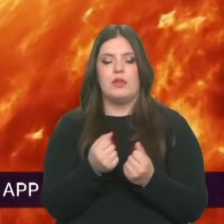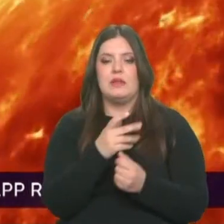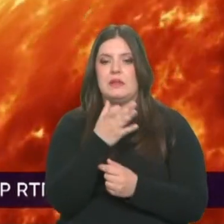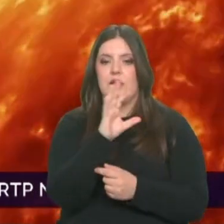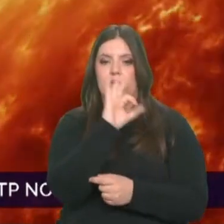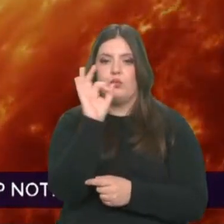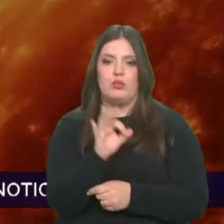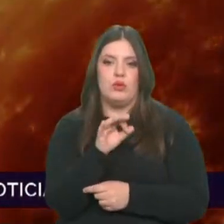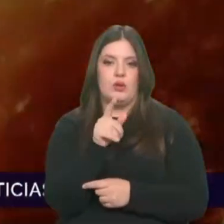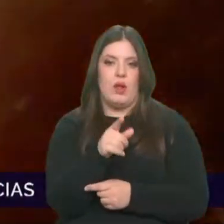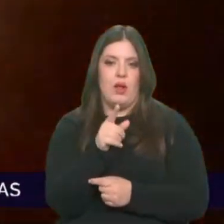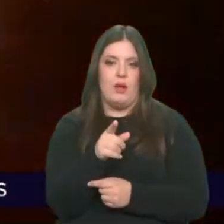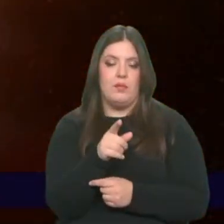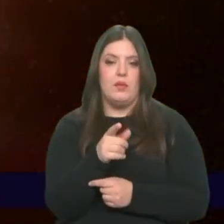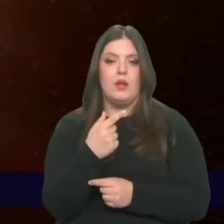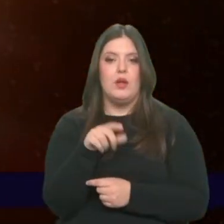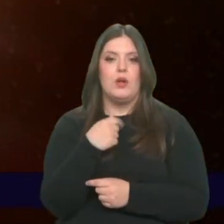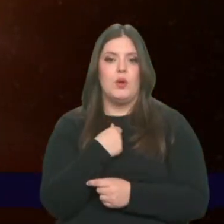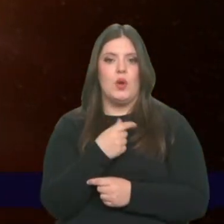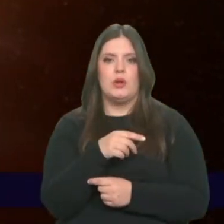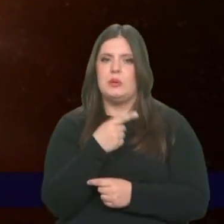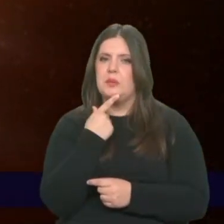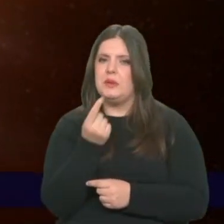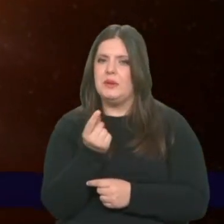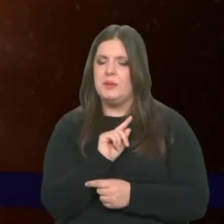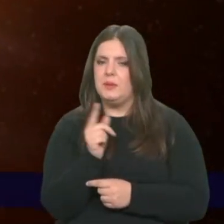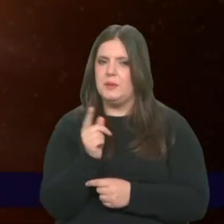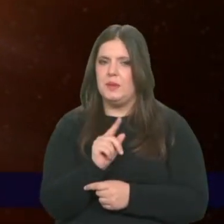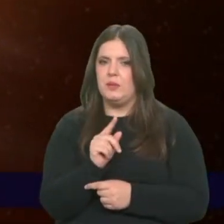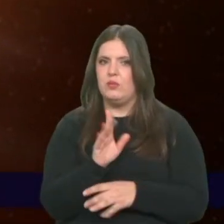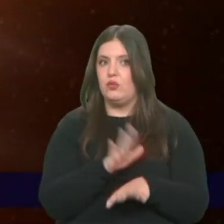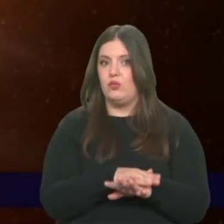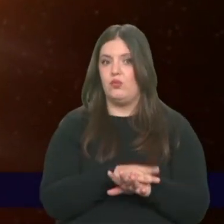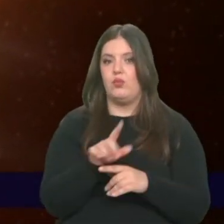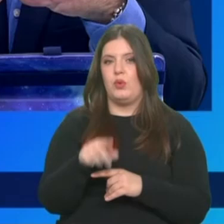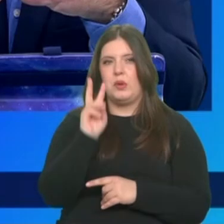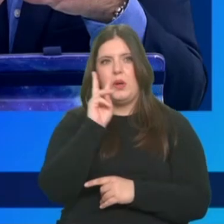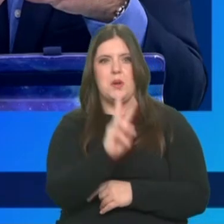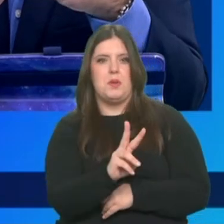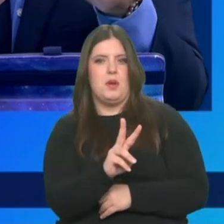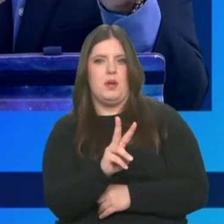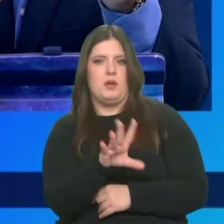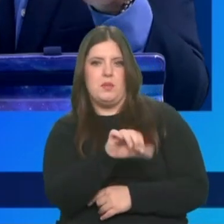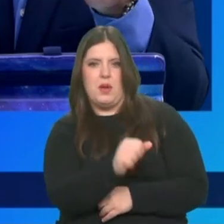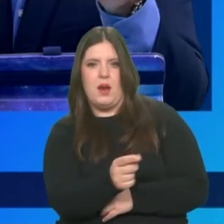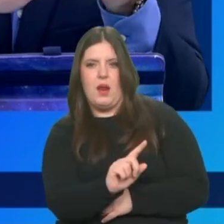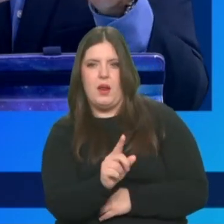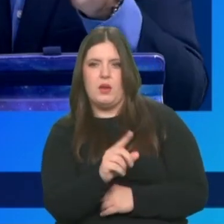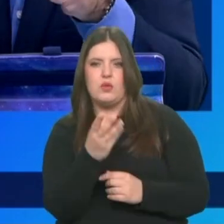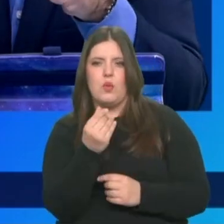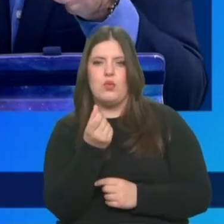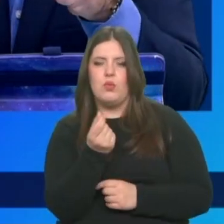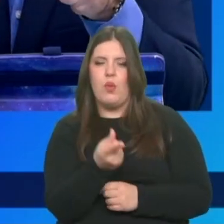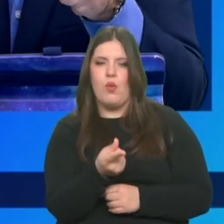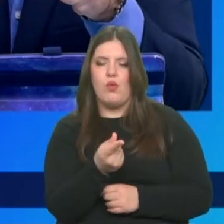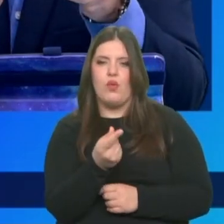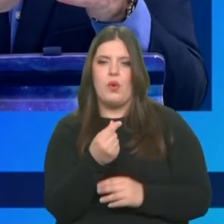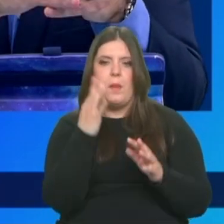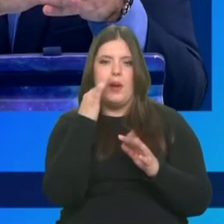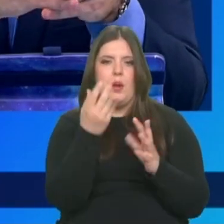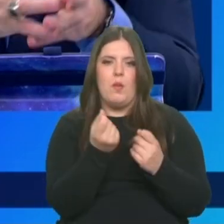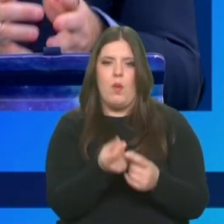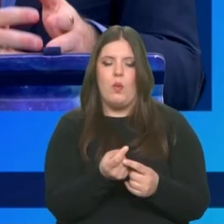anãs vermelhas. Nós não temos essa percepção, até porque a olho nu não conseguimos detectá-las. Elas são muito pouco